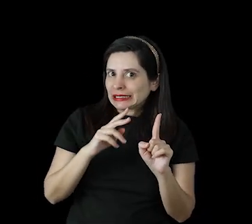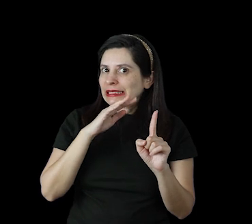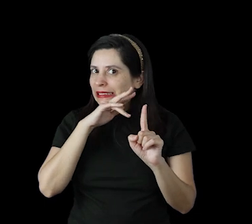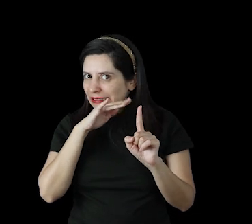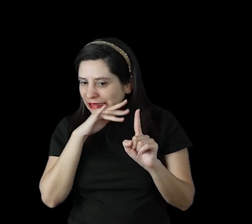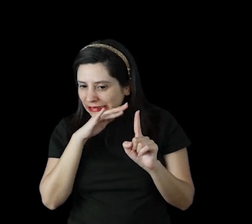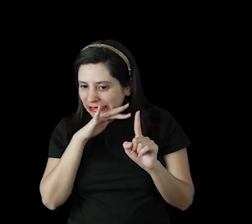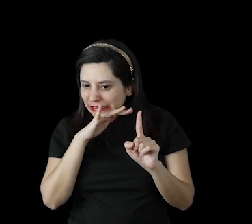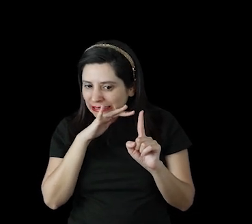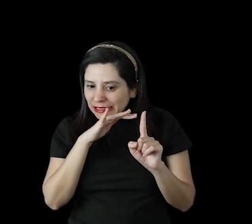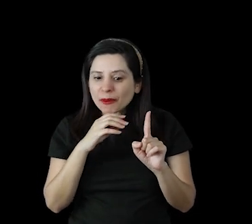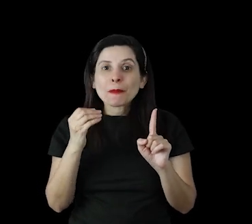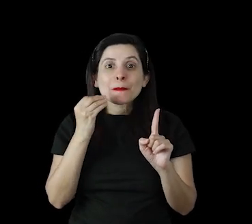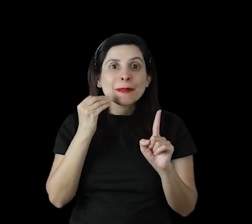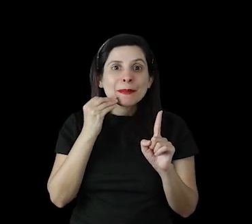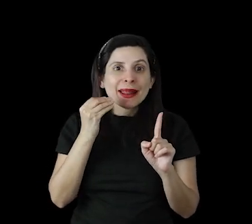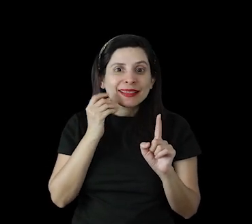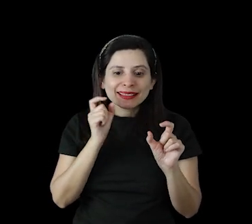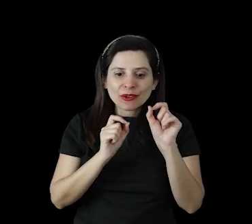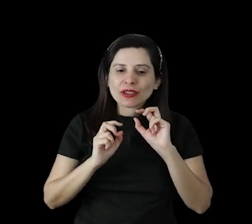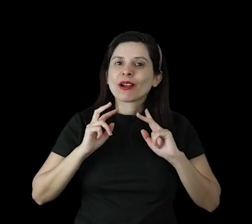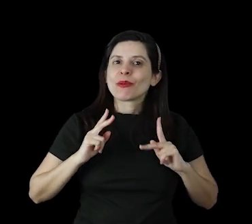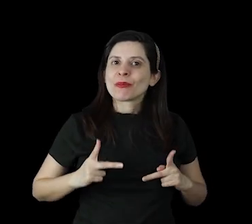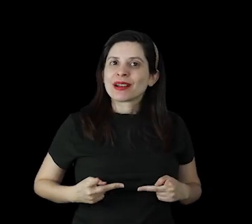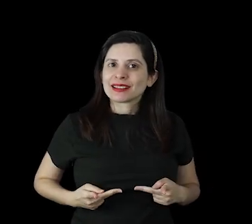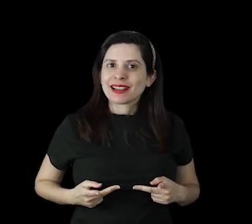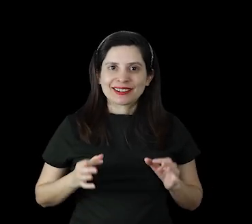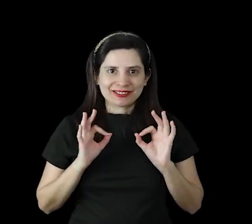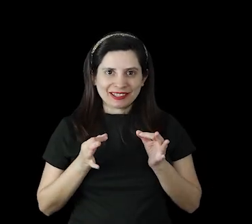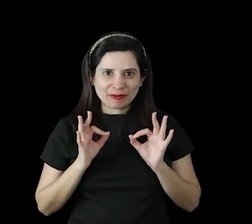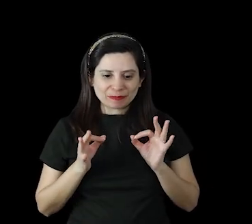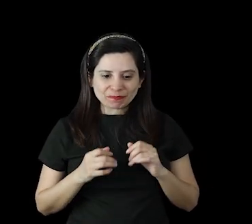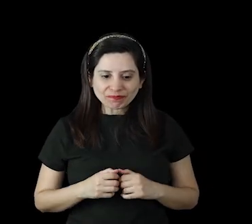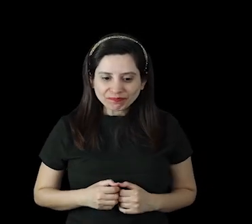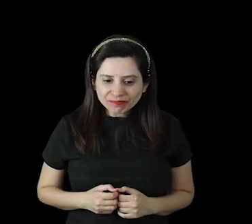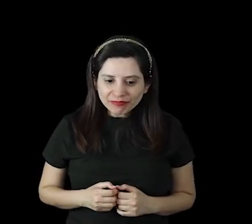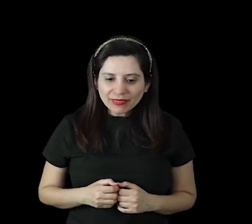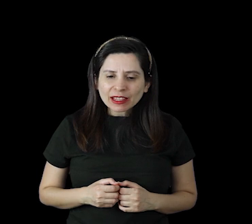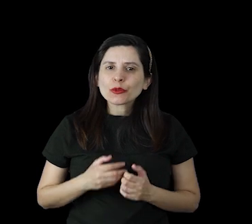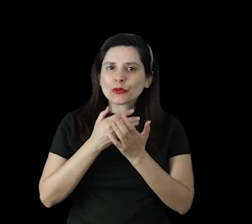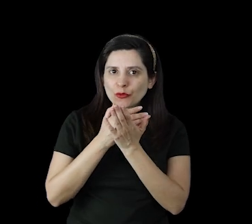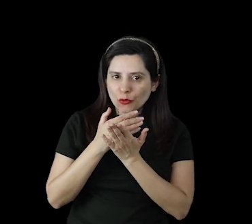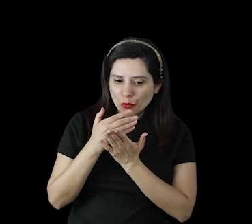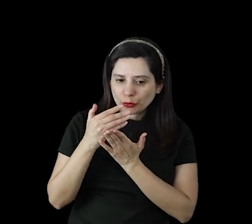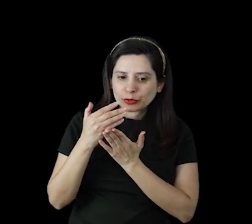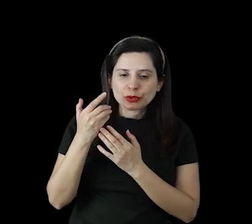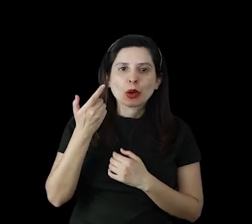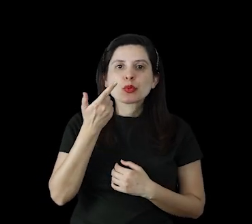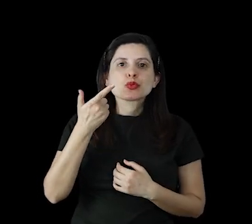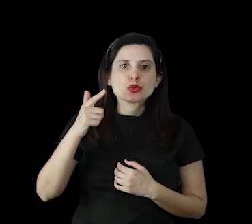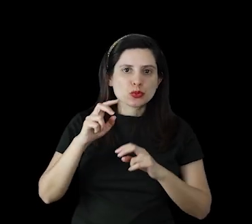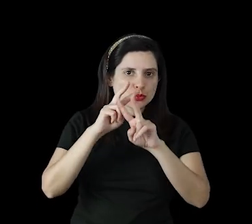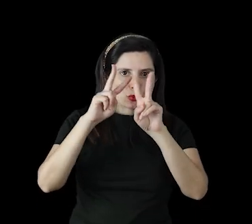justamente para ter essa humanidade, né? Eu vou começar daí um outro